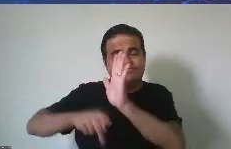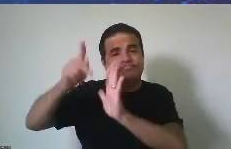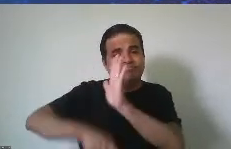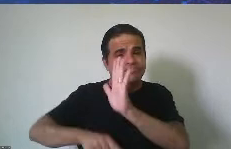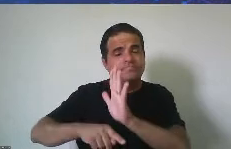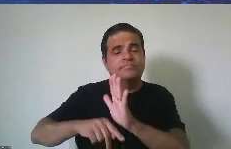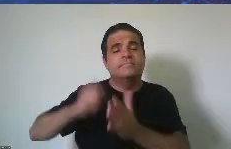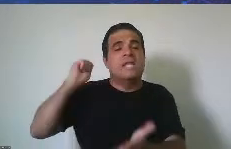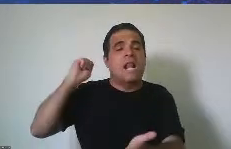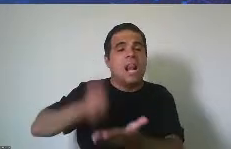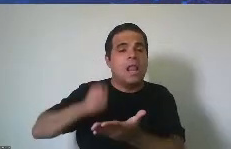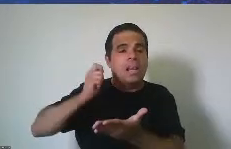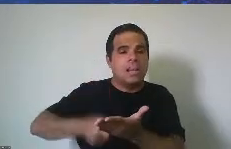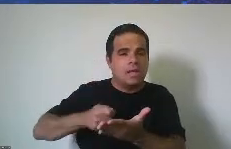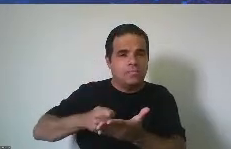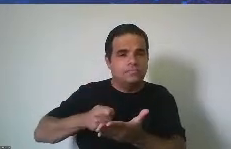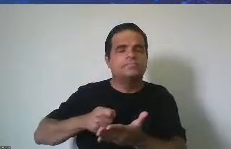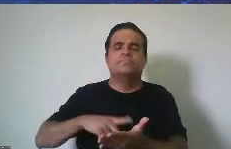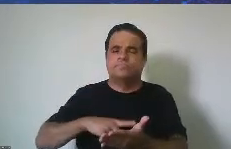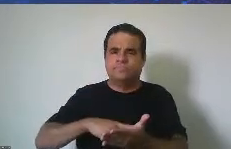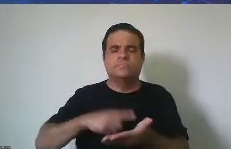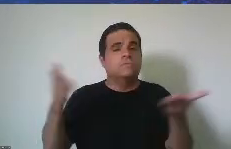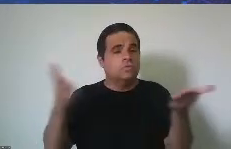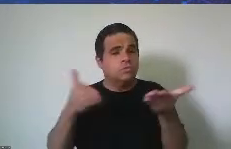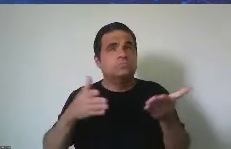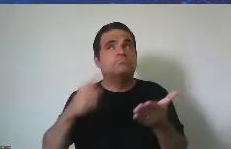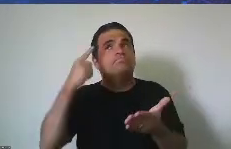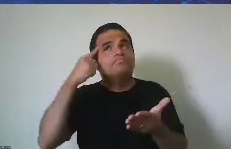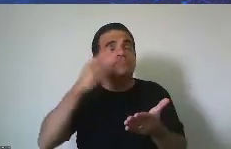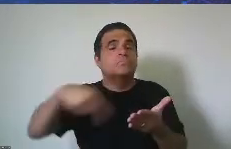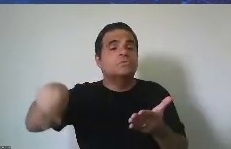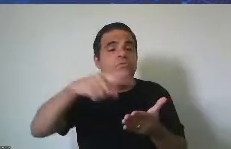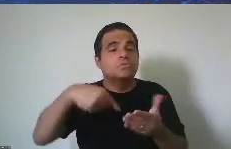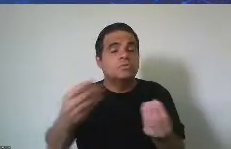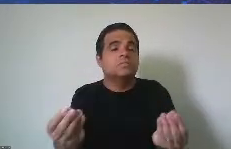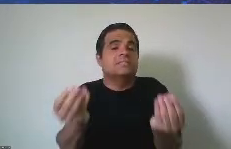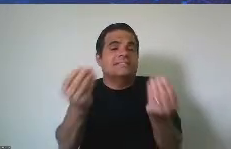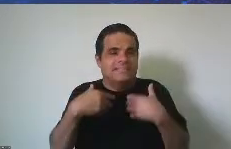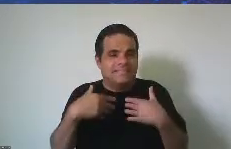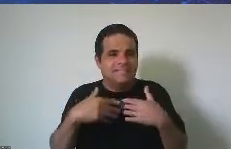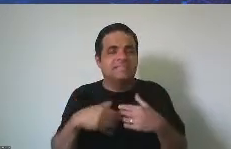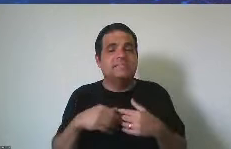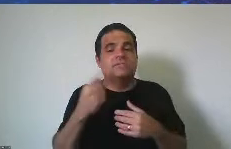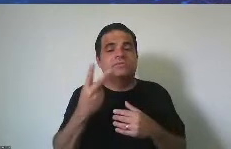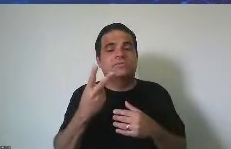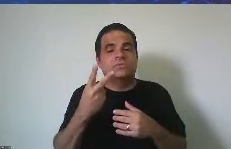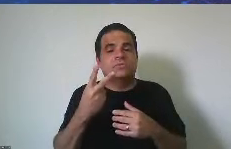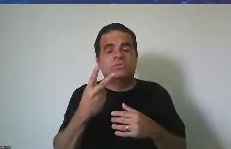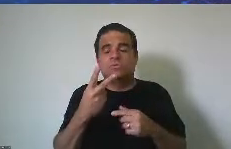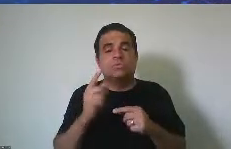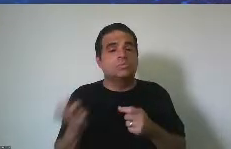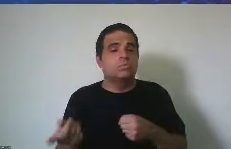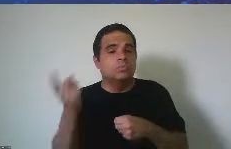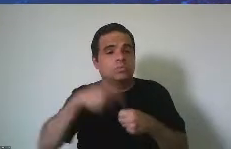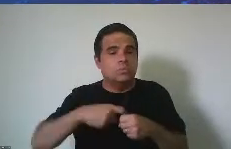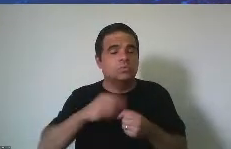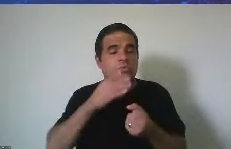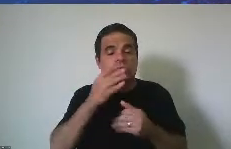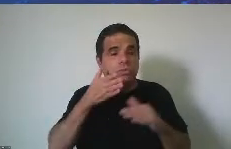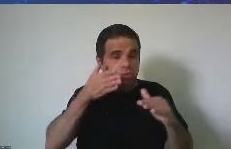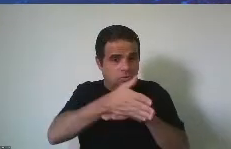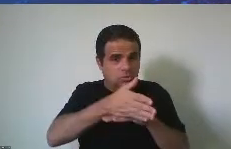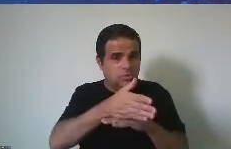leilão que tem hoje nos garantem uma TI de dois dígitos um retorno paracionista de dois dígitos